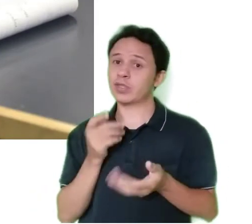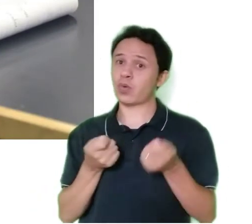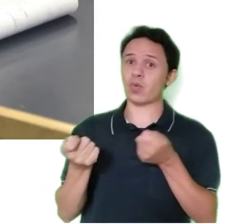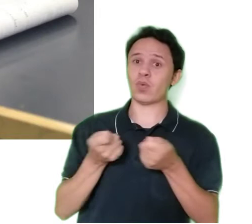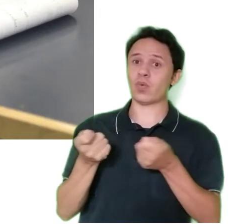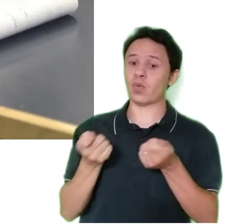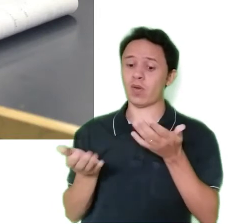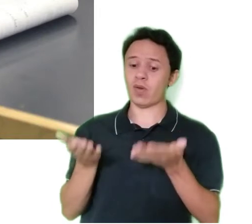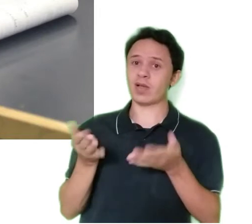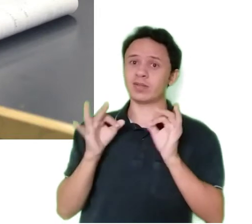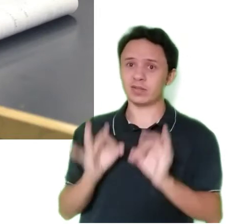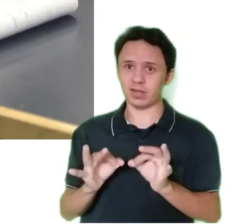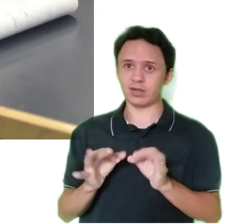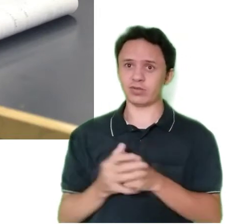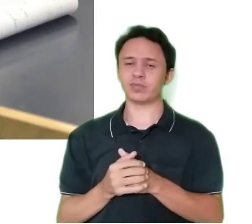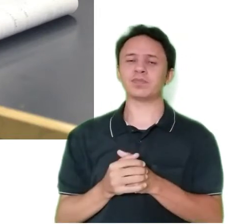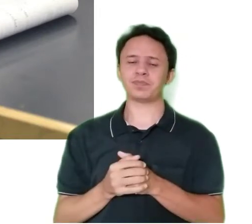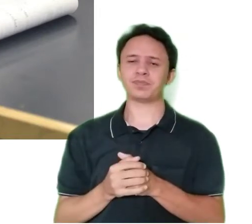na medida certa.